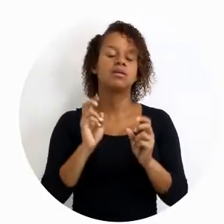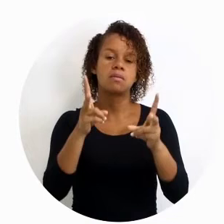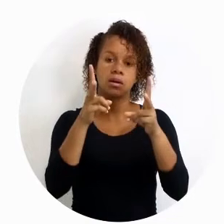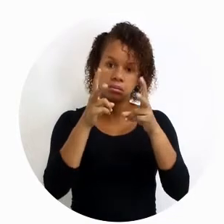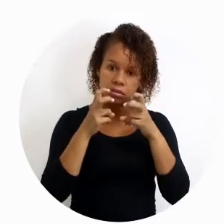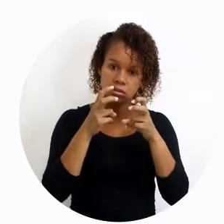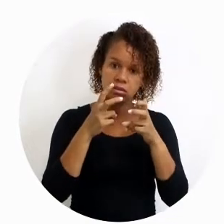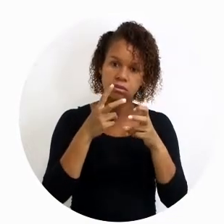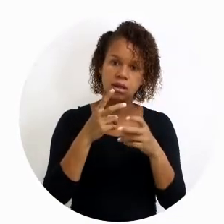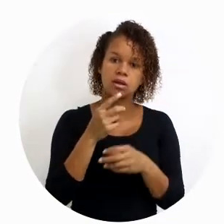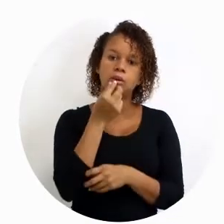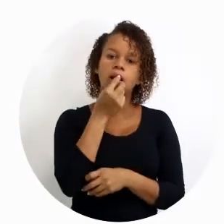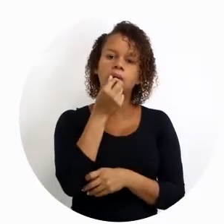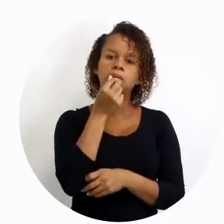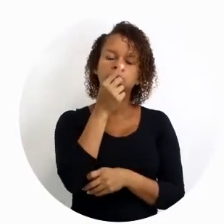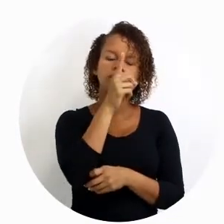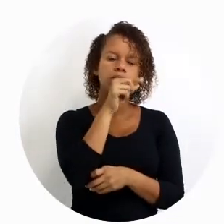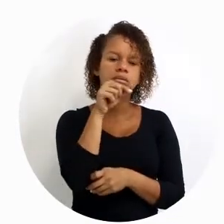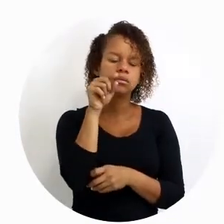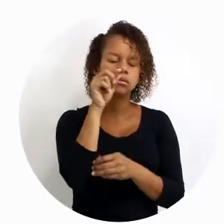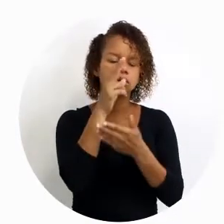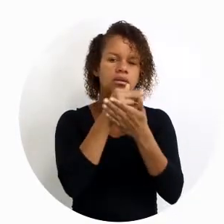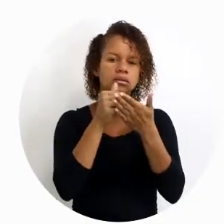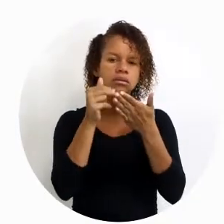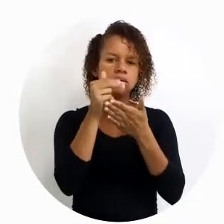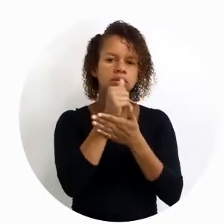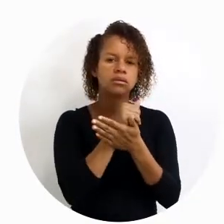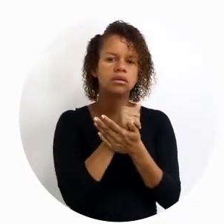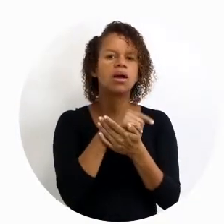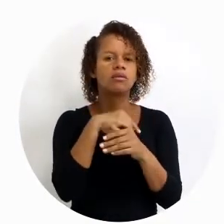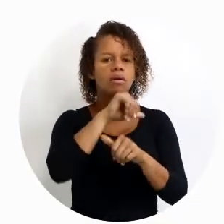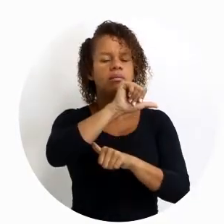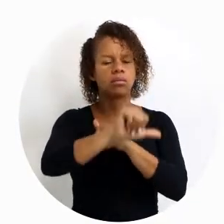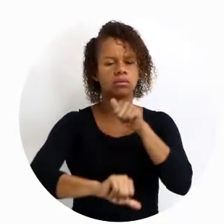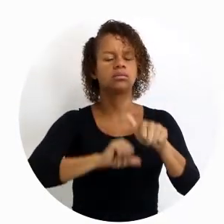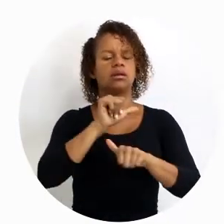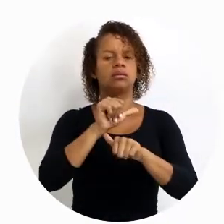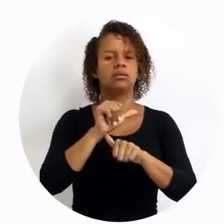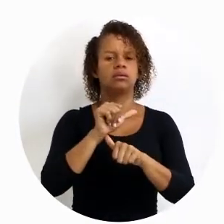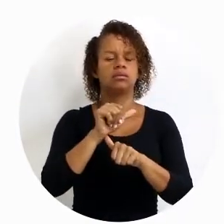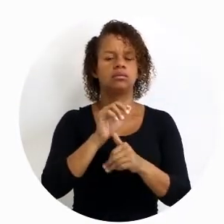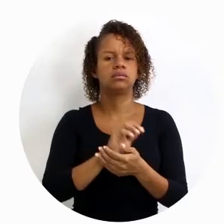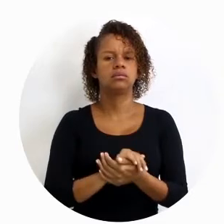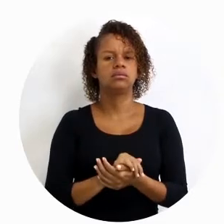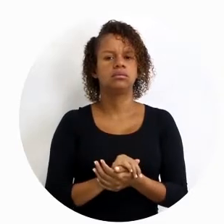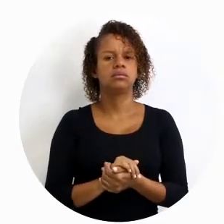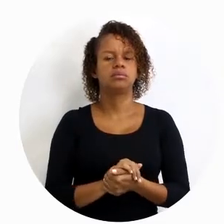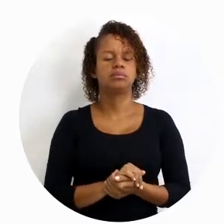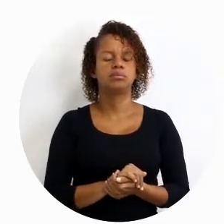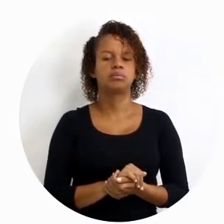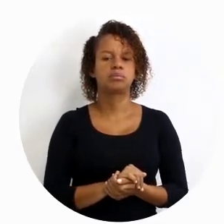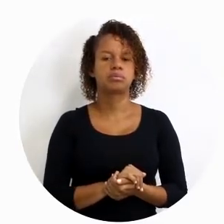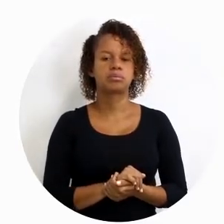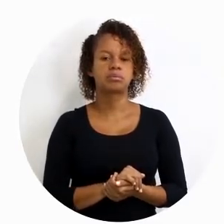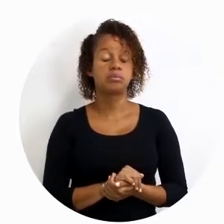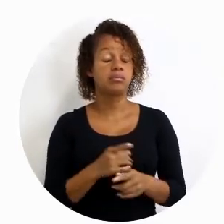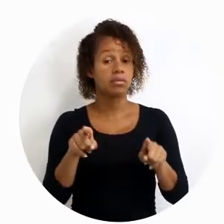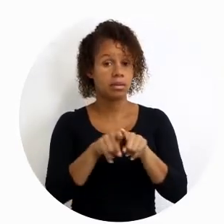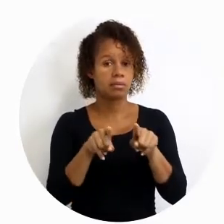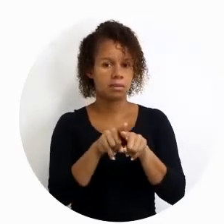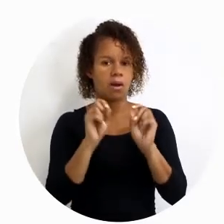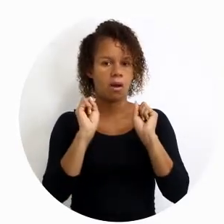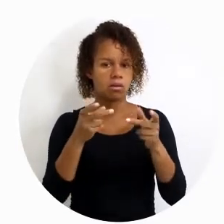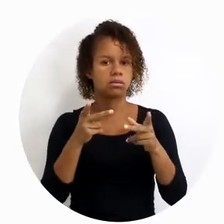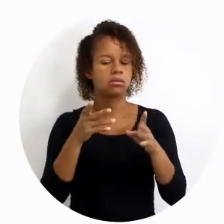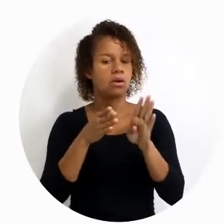pode notar no lápis que foi alterada a forma para um pentágono.